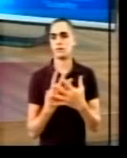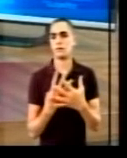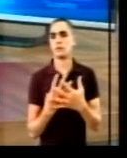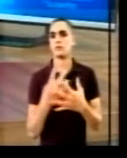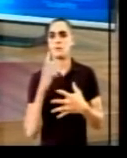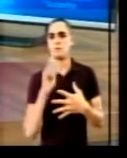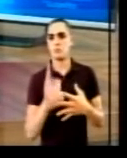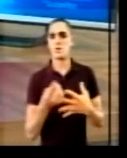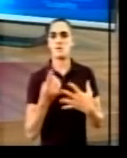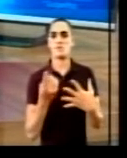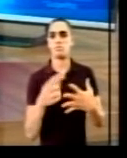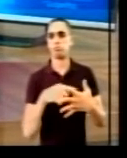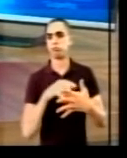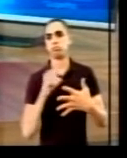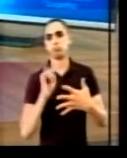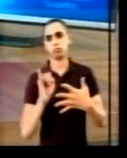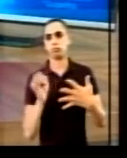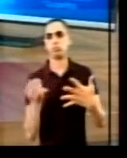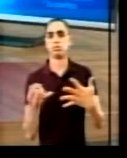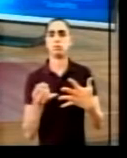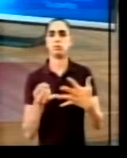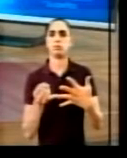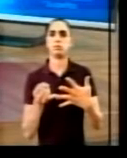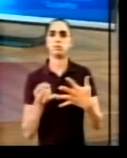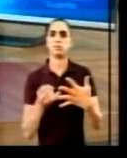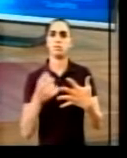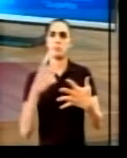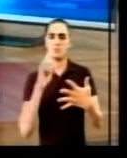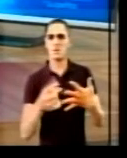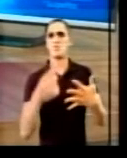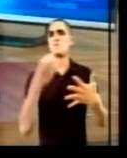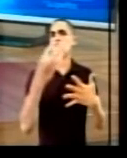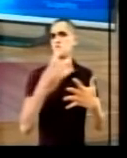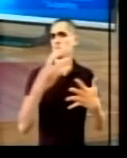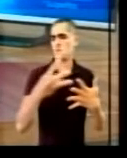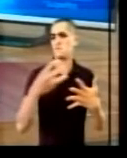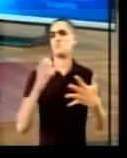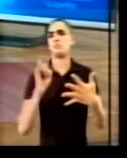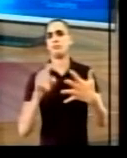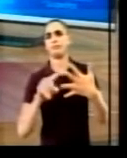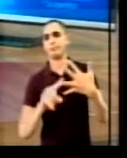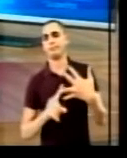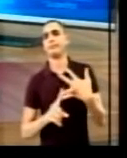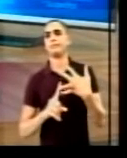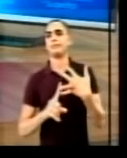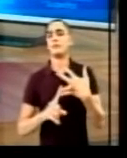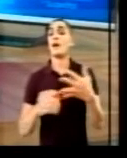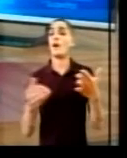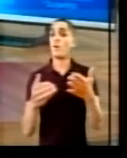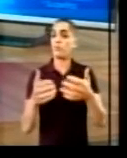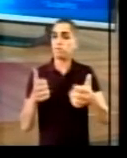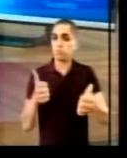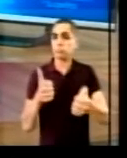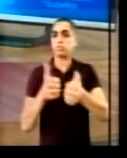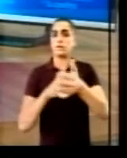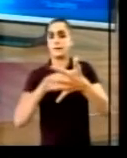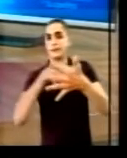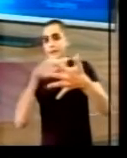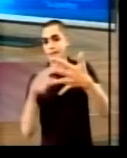1.033 se nós estivéssemos no cenário 3. Nós estamos mais próximo do cenário